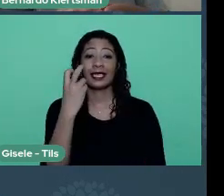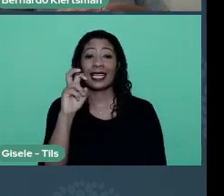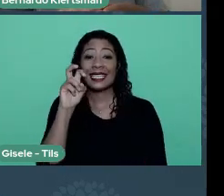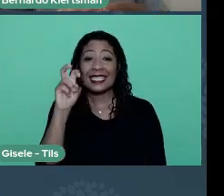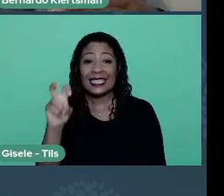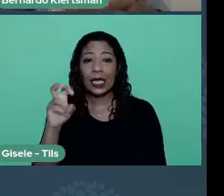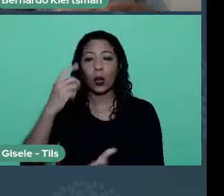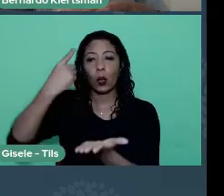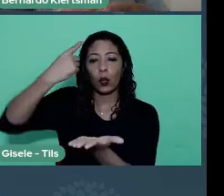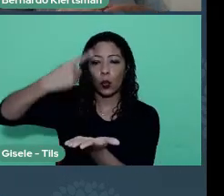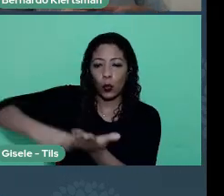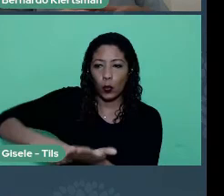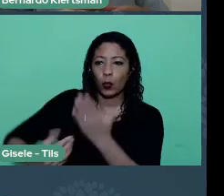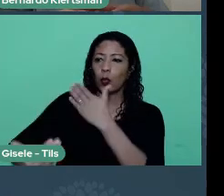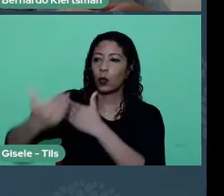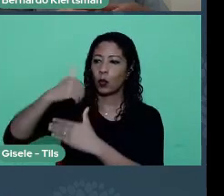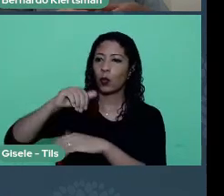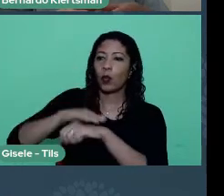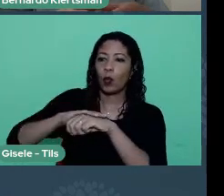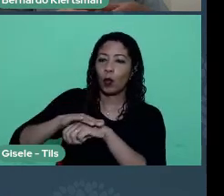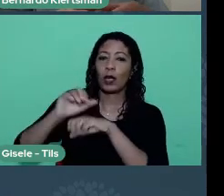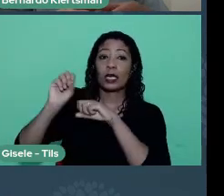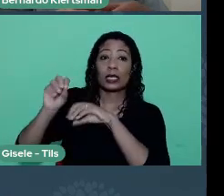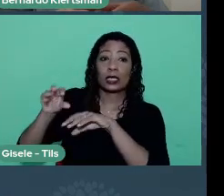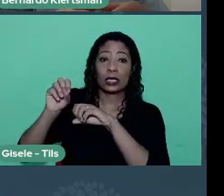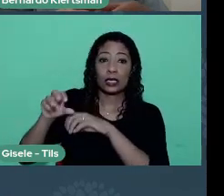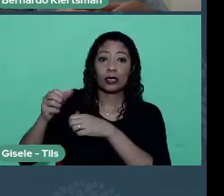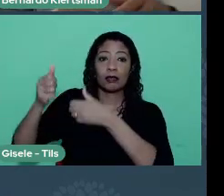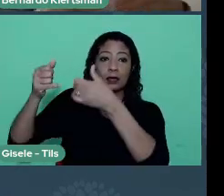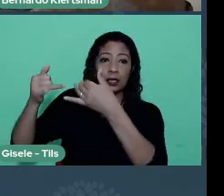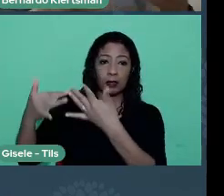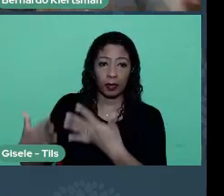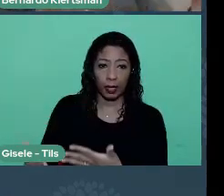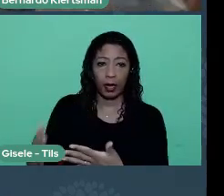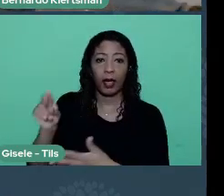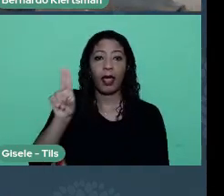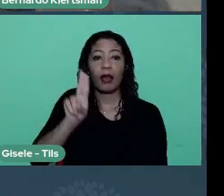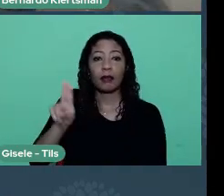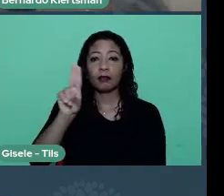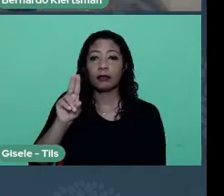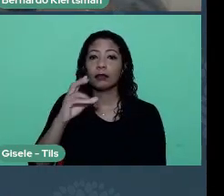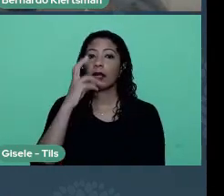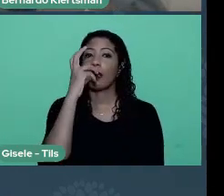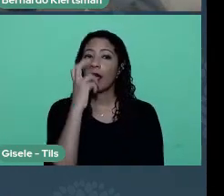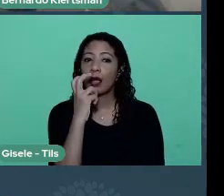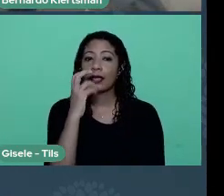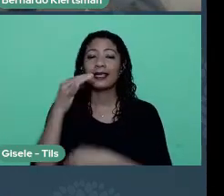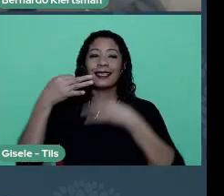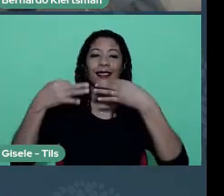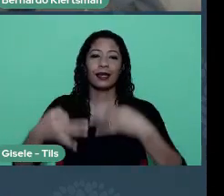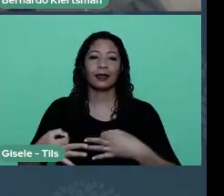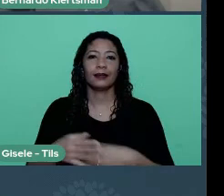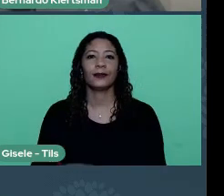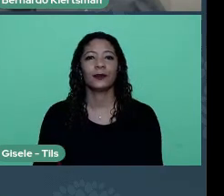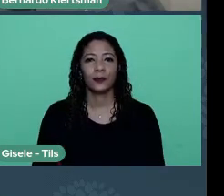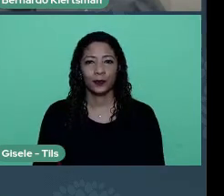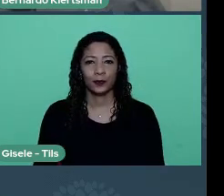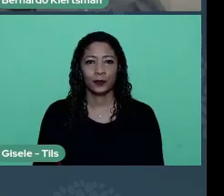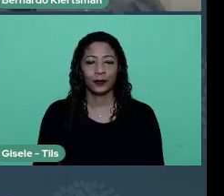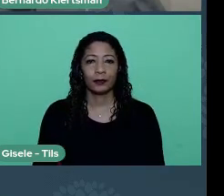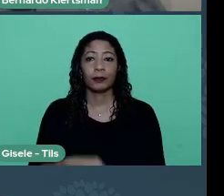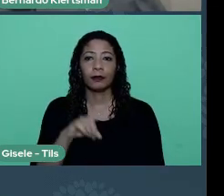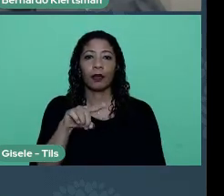criança utilize um dispositivo de uma forma correta. E como foi dito também na